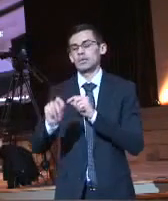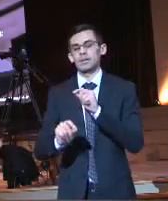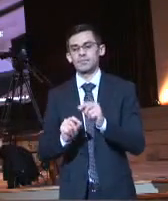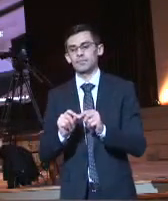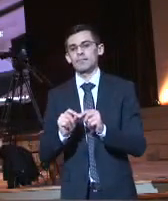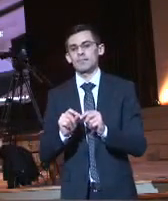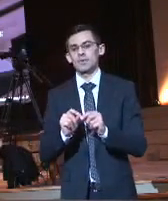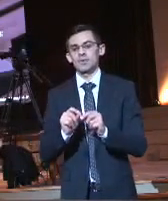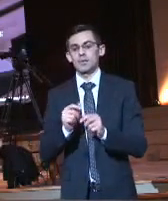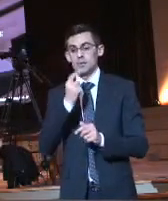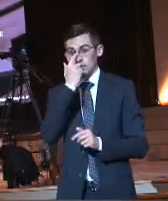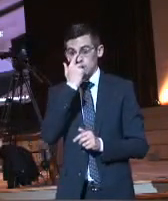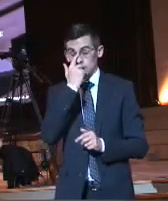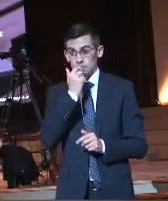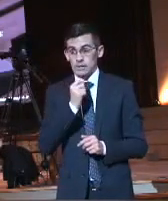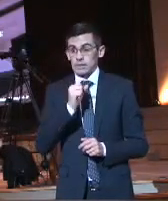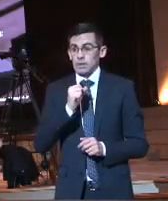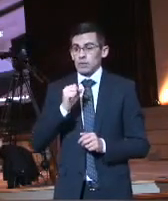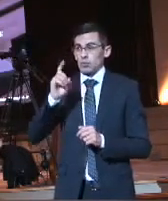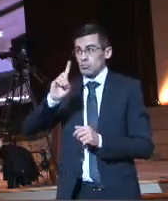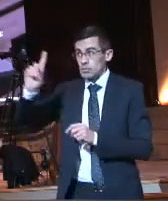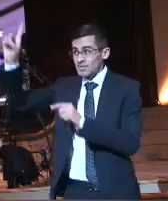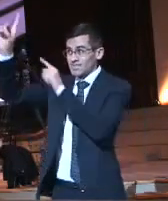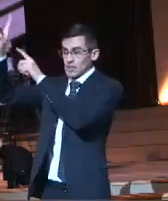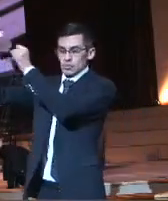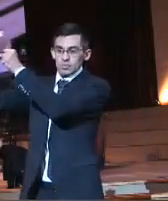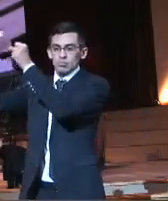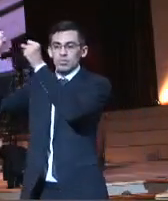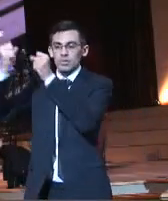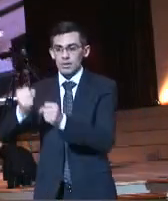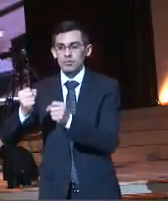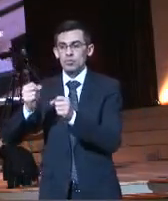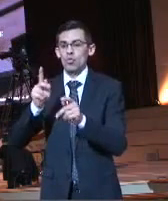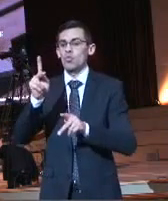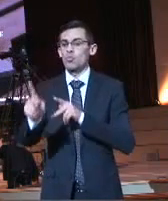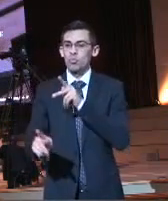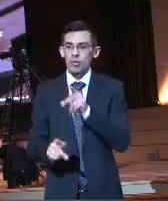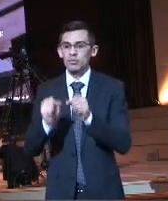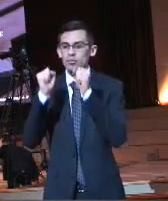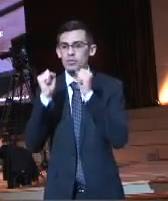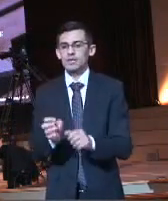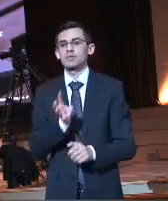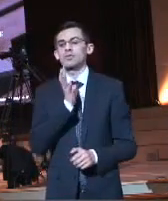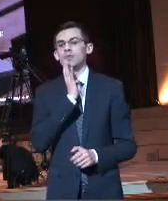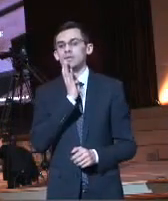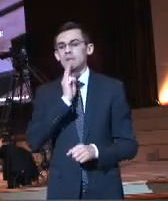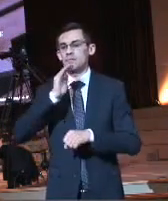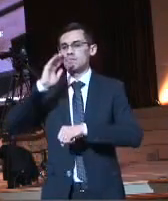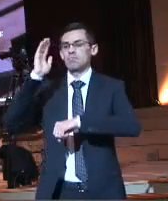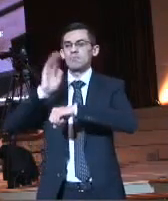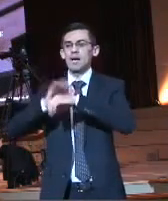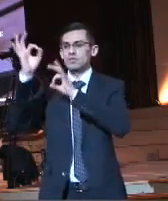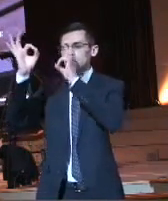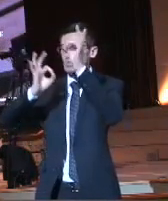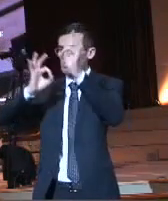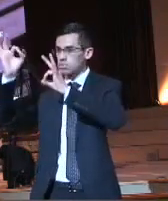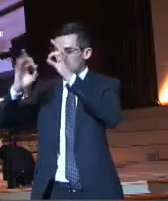era que nessa soberania, o seu povo pudesse conhecer um pouco mais do seu plano eterno.